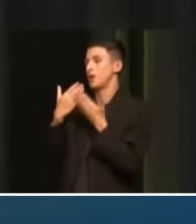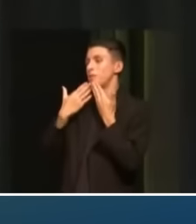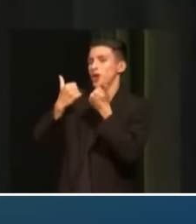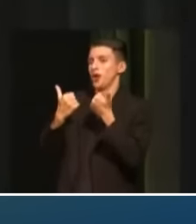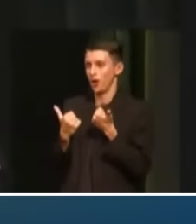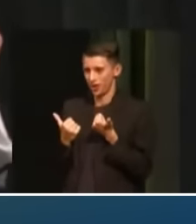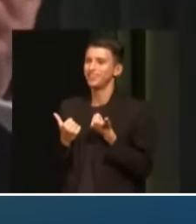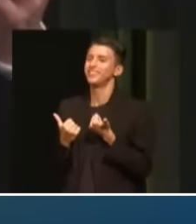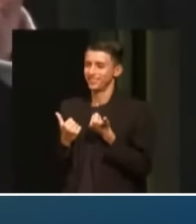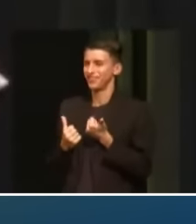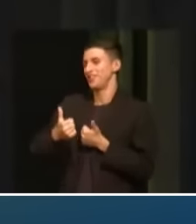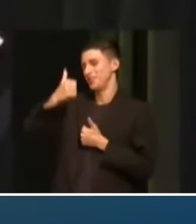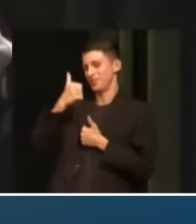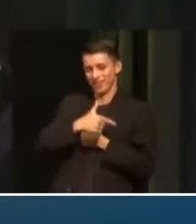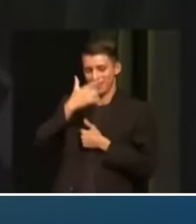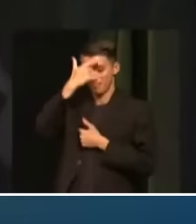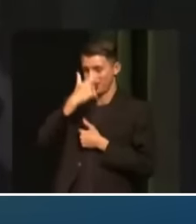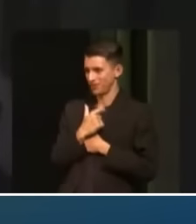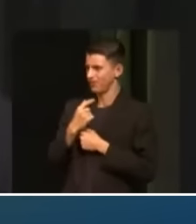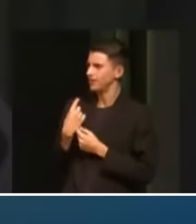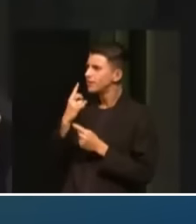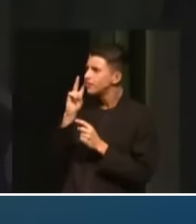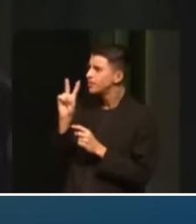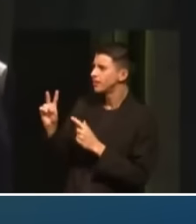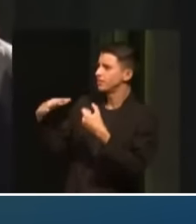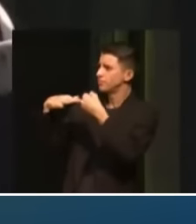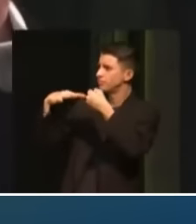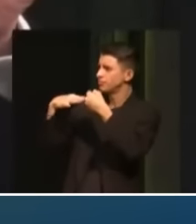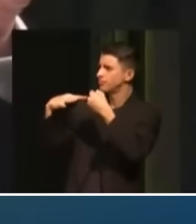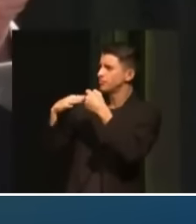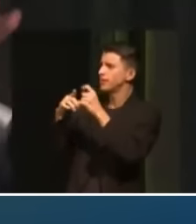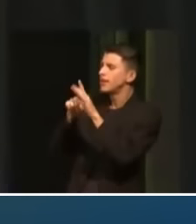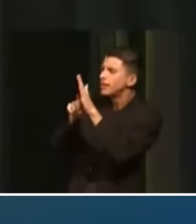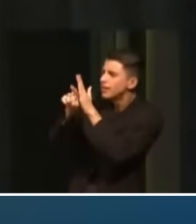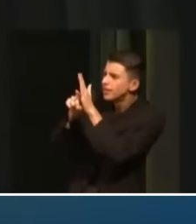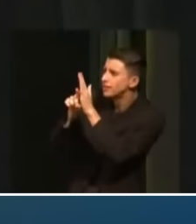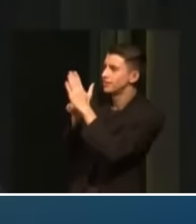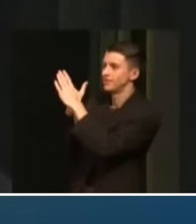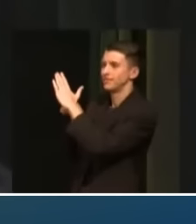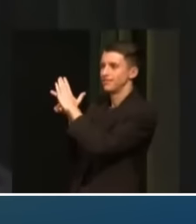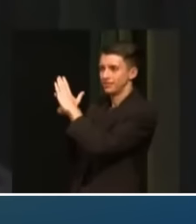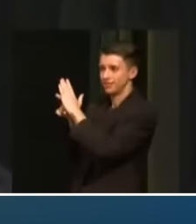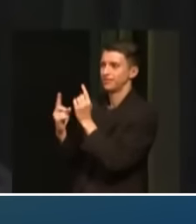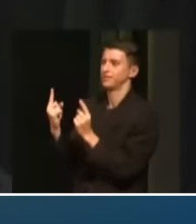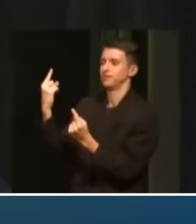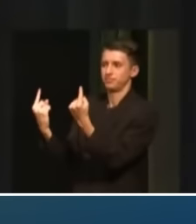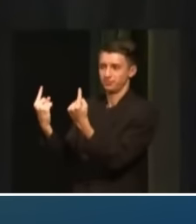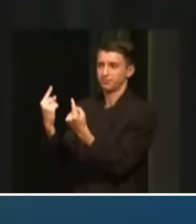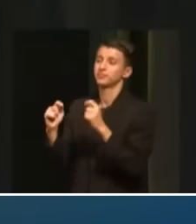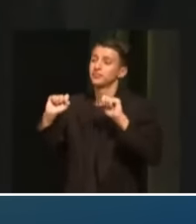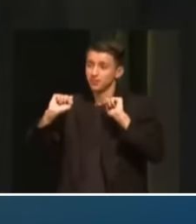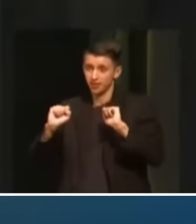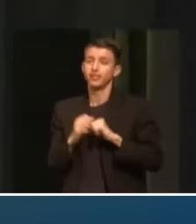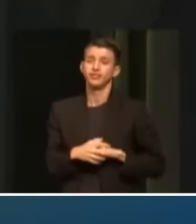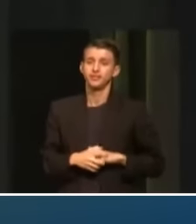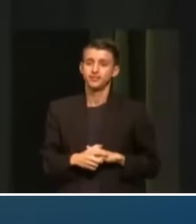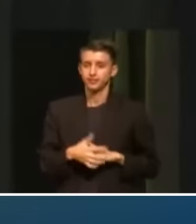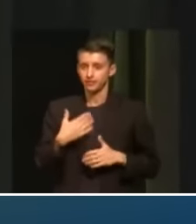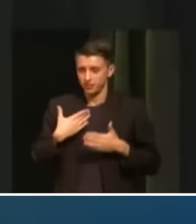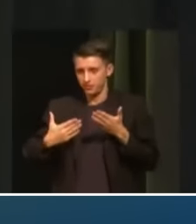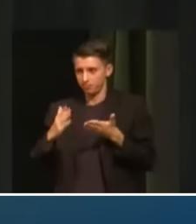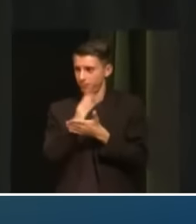Barroso a defesa enfática que ele faz da Gabriela har não só tem essas duas explicações uma admiração irrestrita aí pela ministra